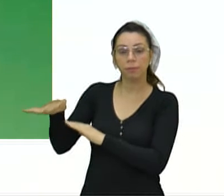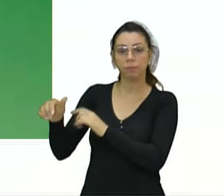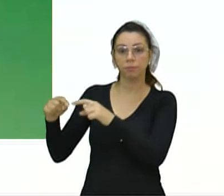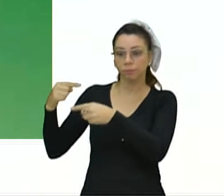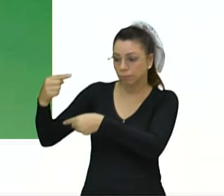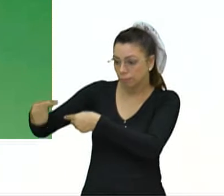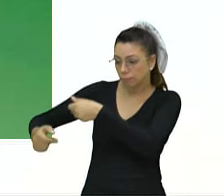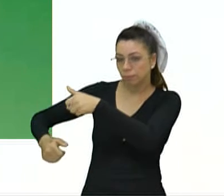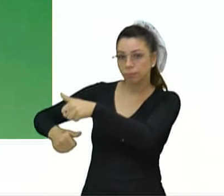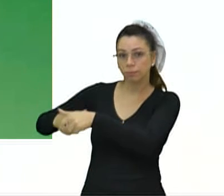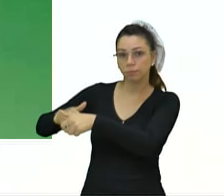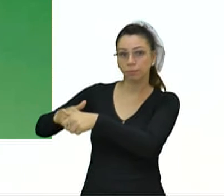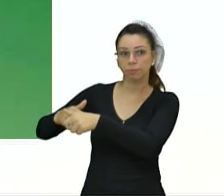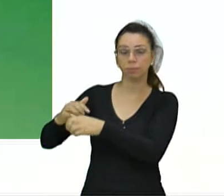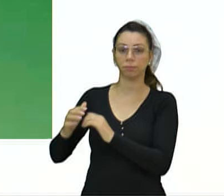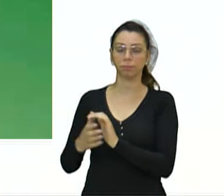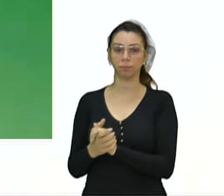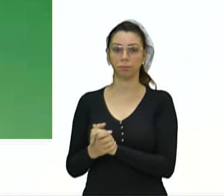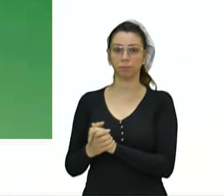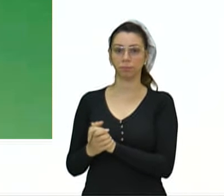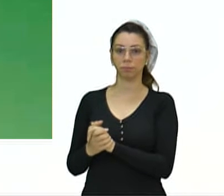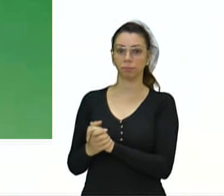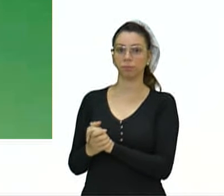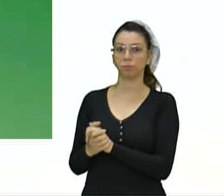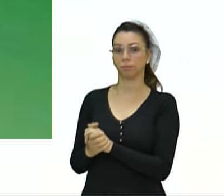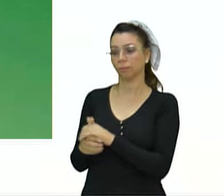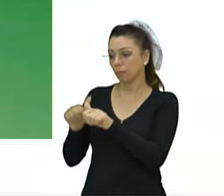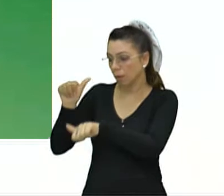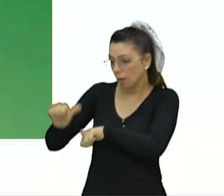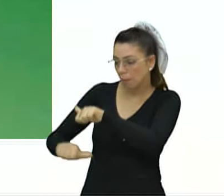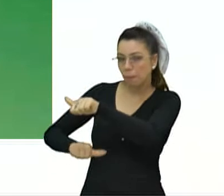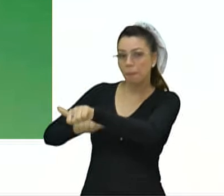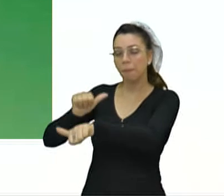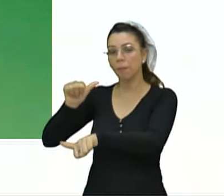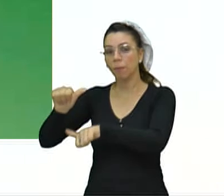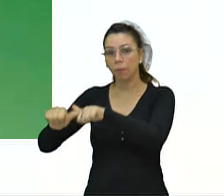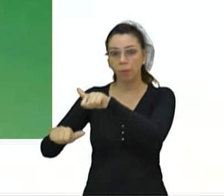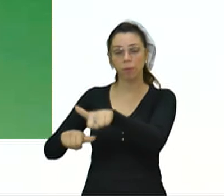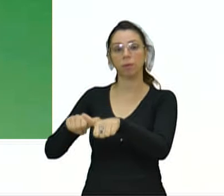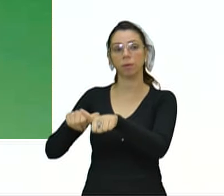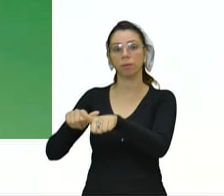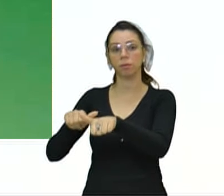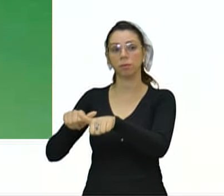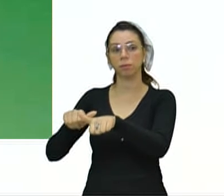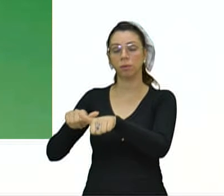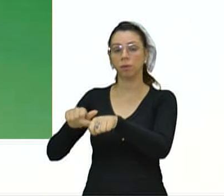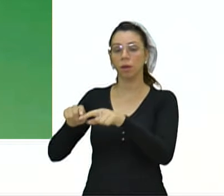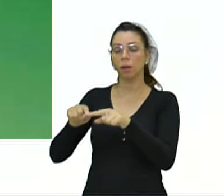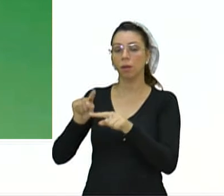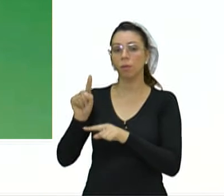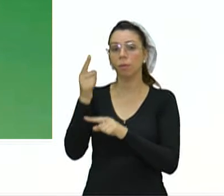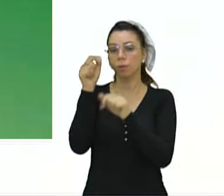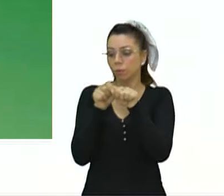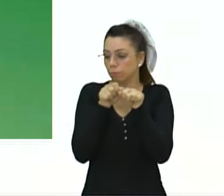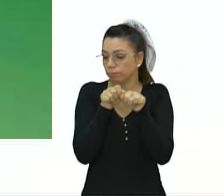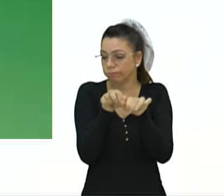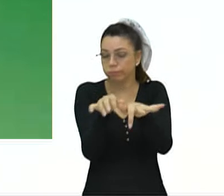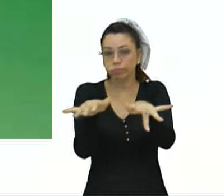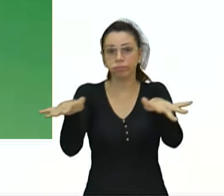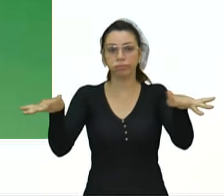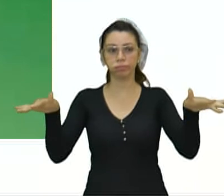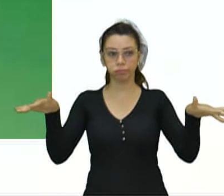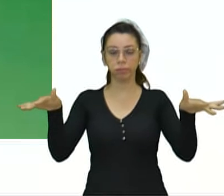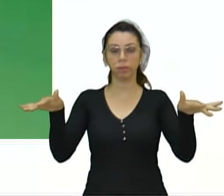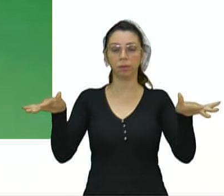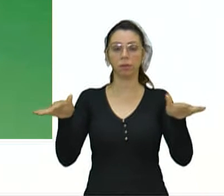transforma a voltagem dele, a tensão, e daí, por último, a distribuição das